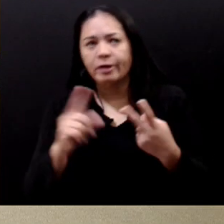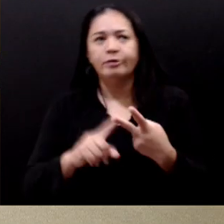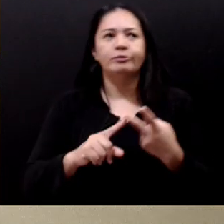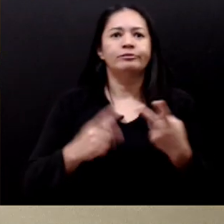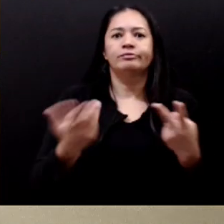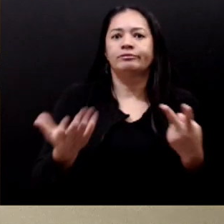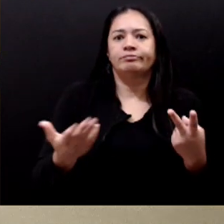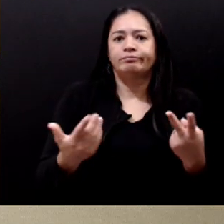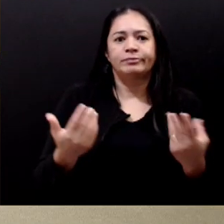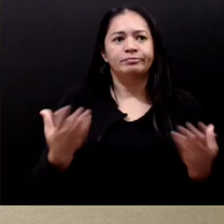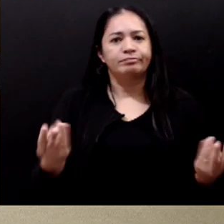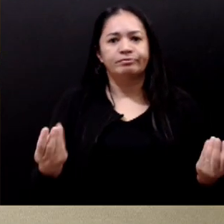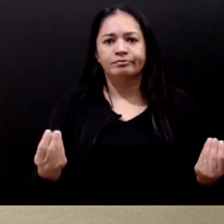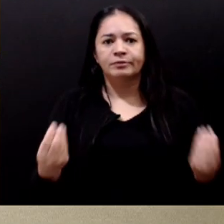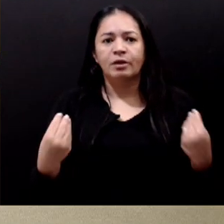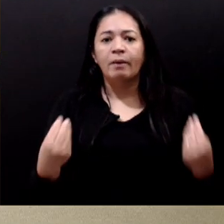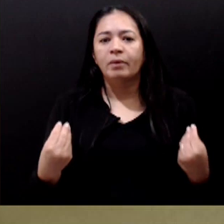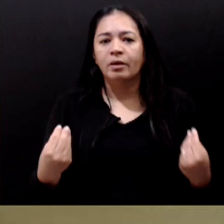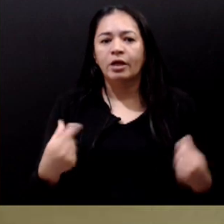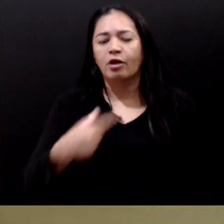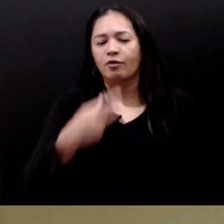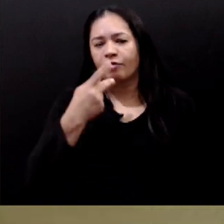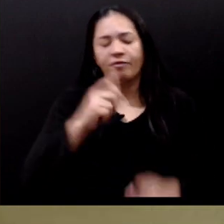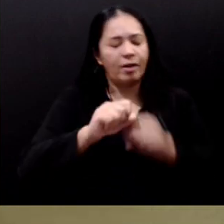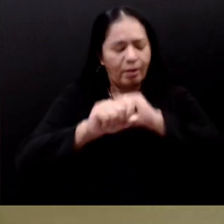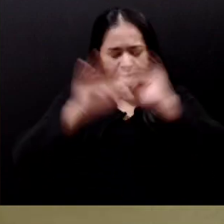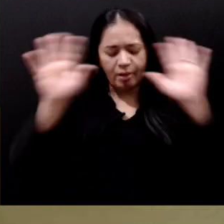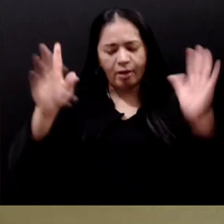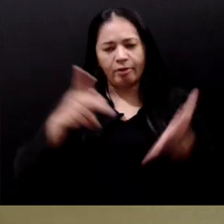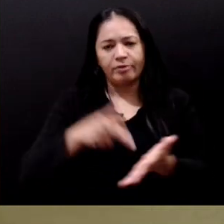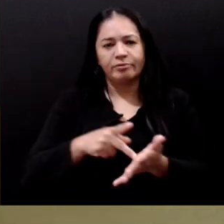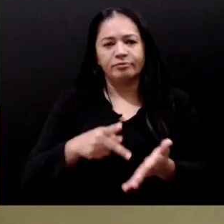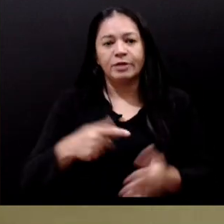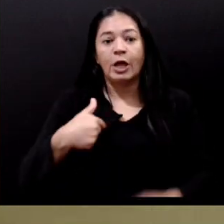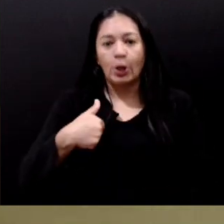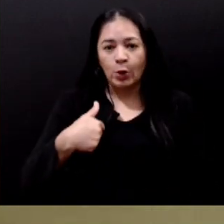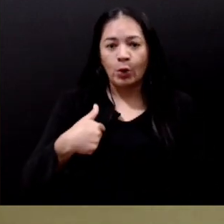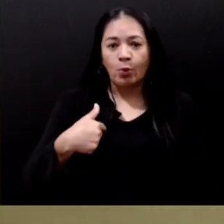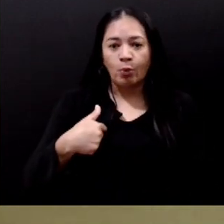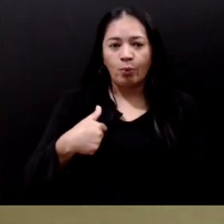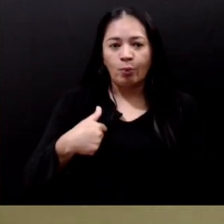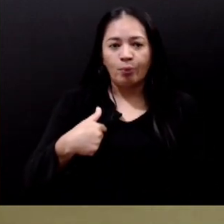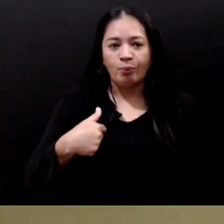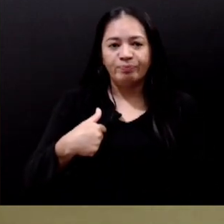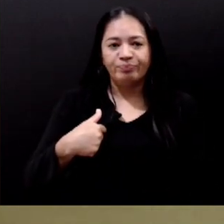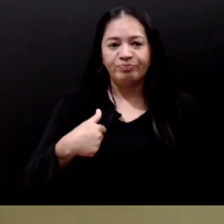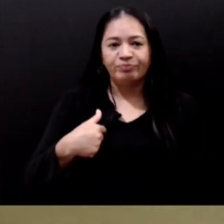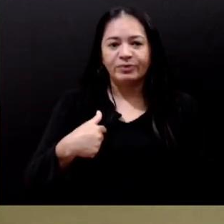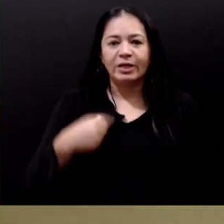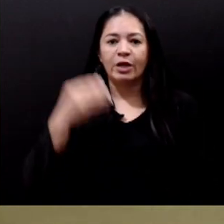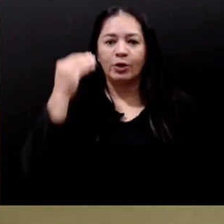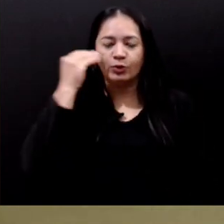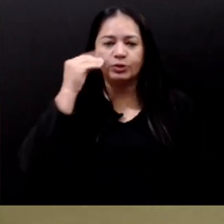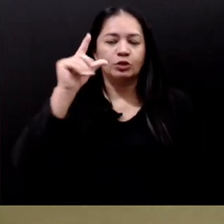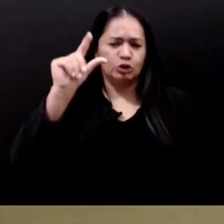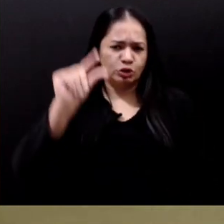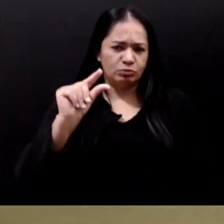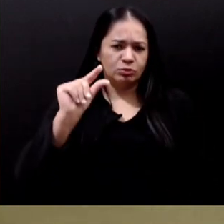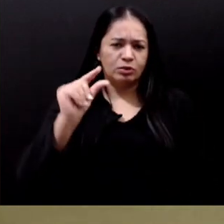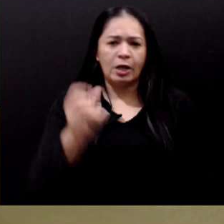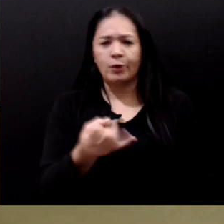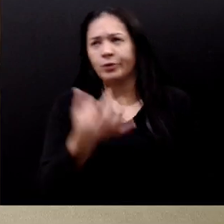sinceramente, eu vou falar bem a verdade para você. Eu, Rúbia, eu tento diminuir o pãozinho, mas é